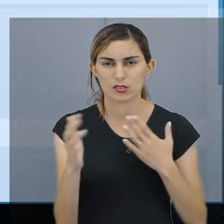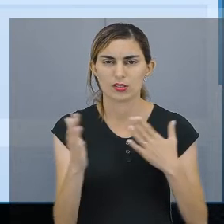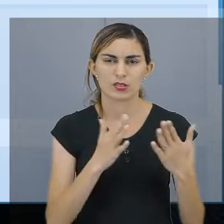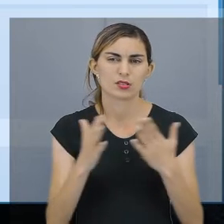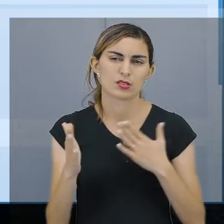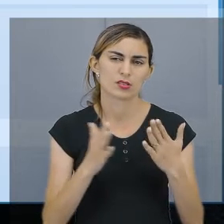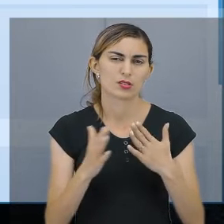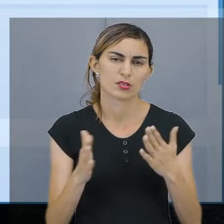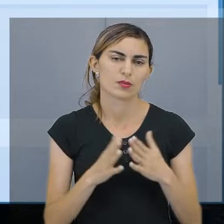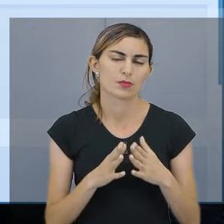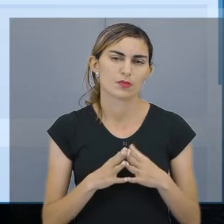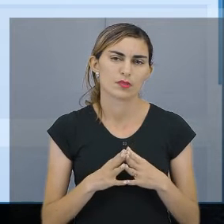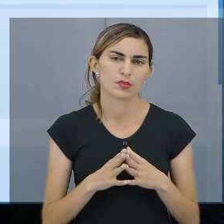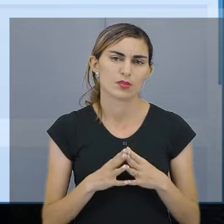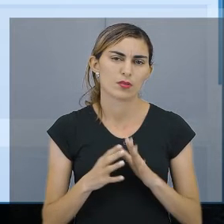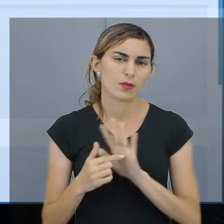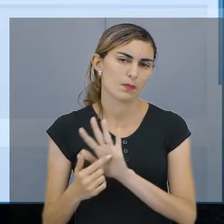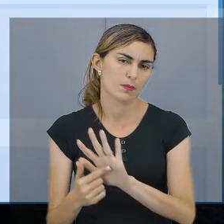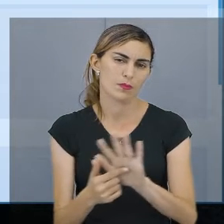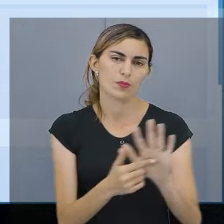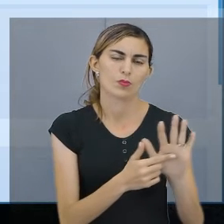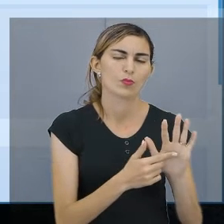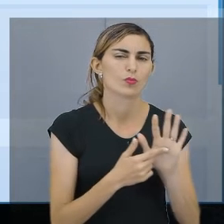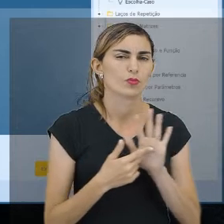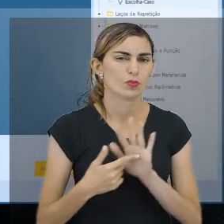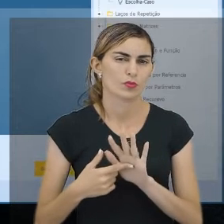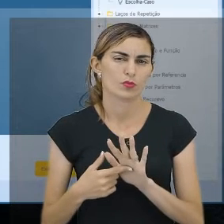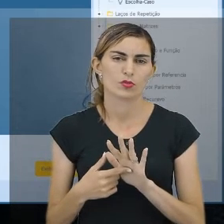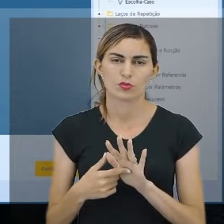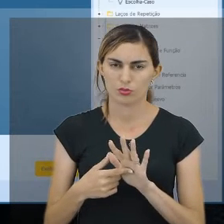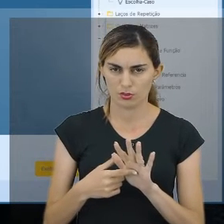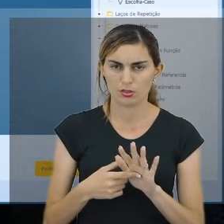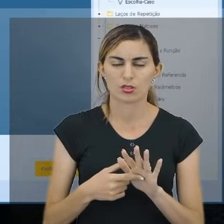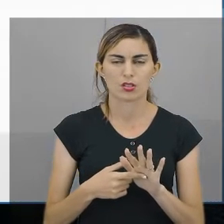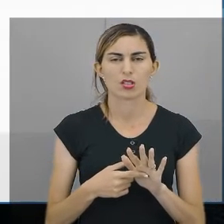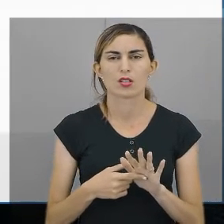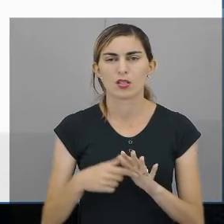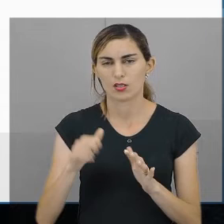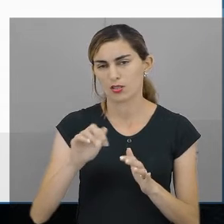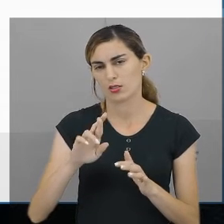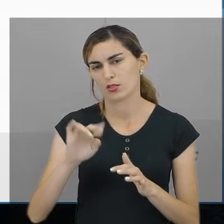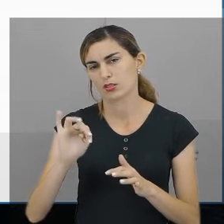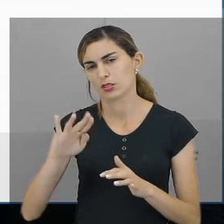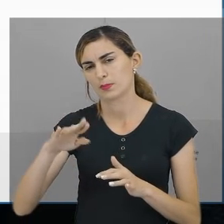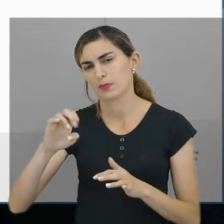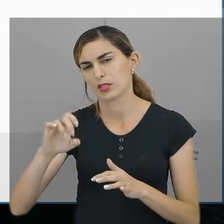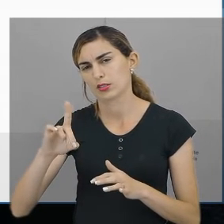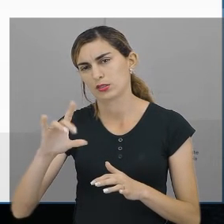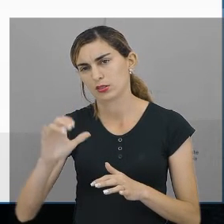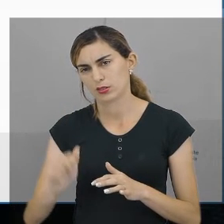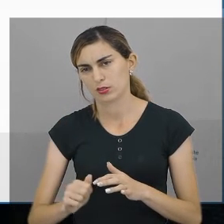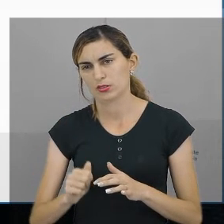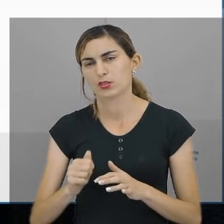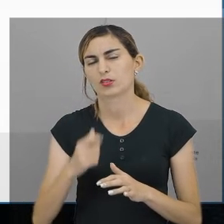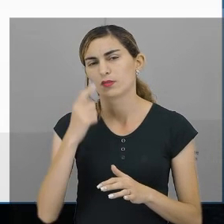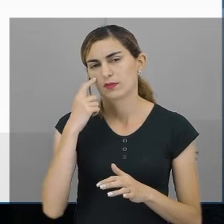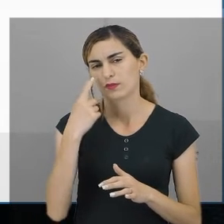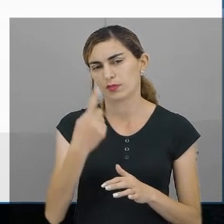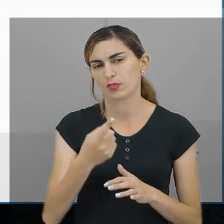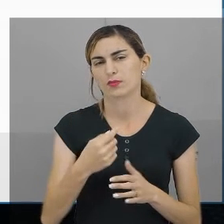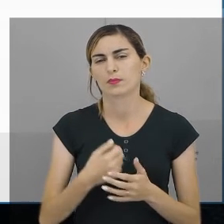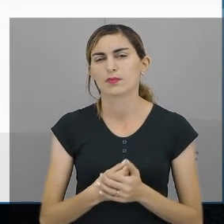novo, para demonstrar expressões aritméticas. Vamos lá.